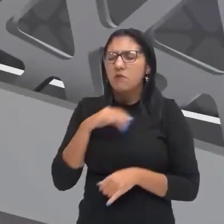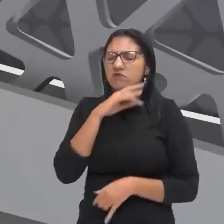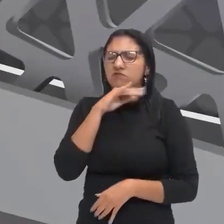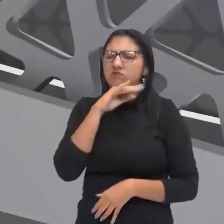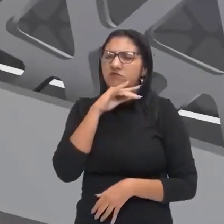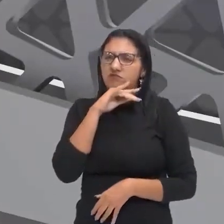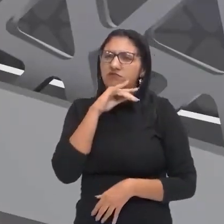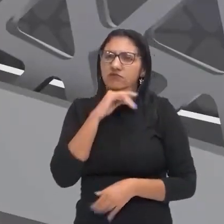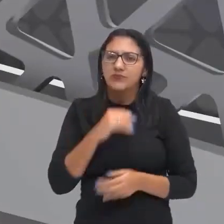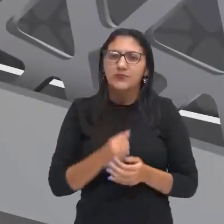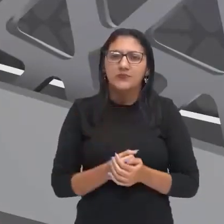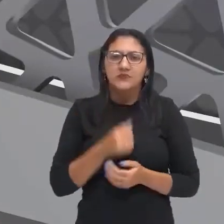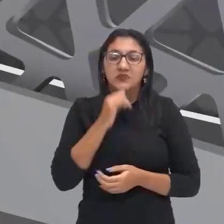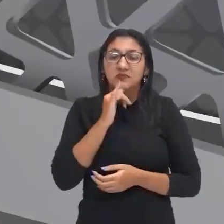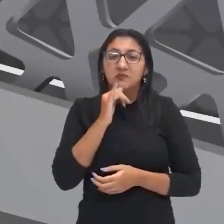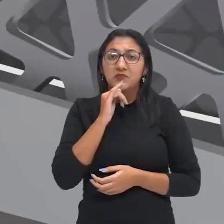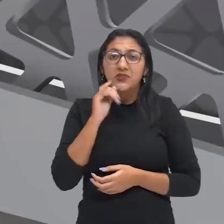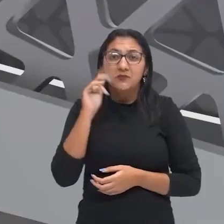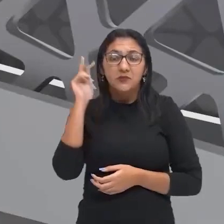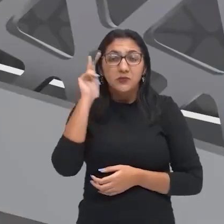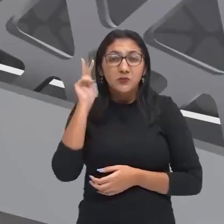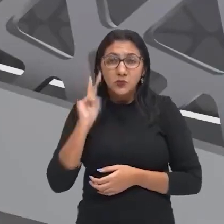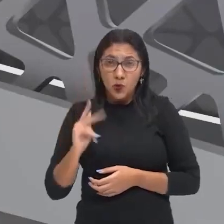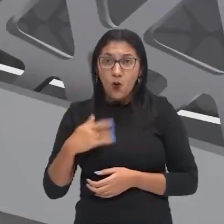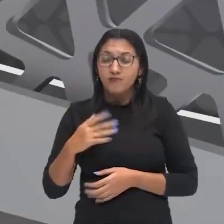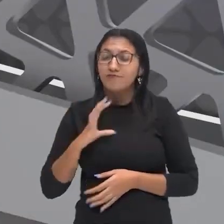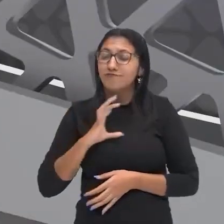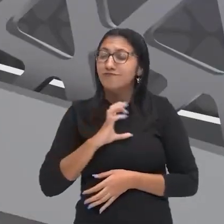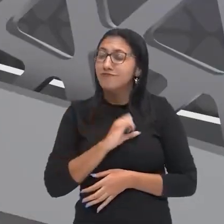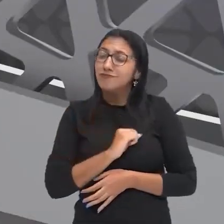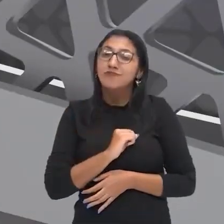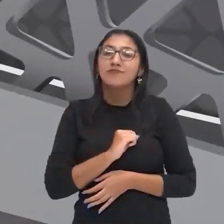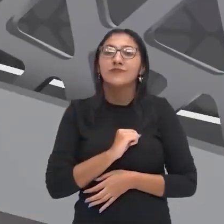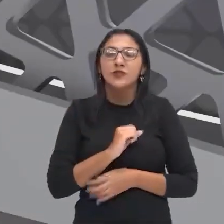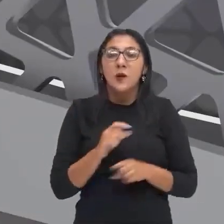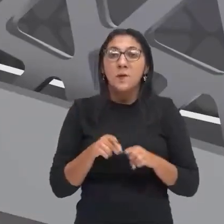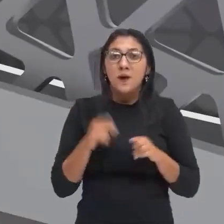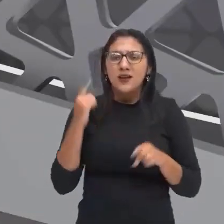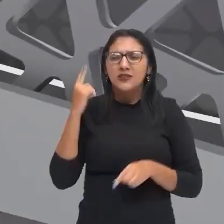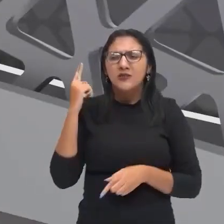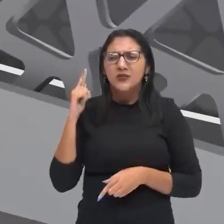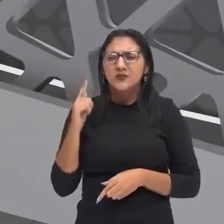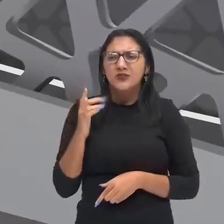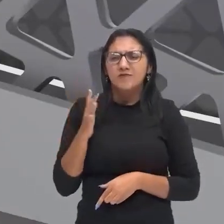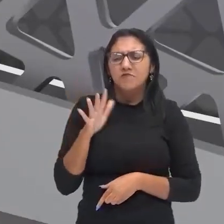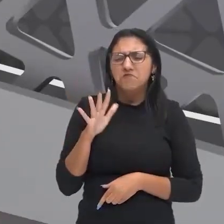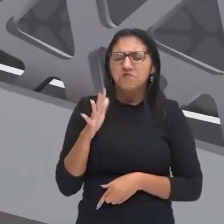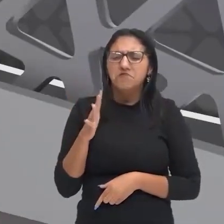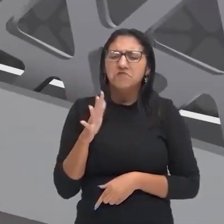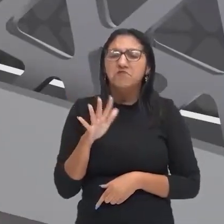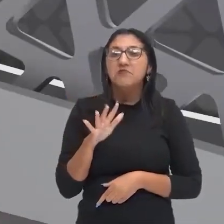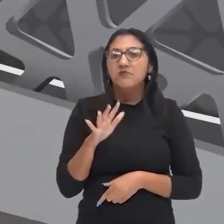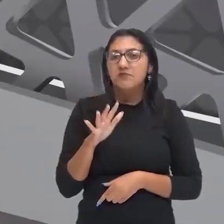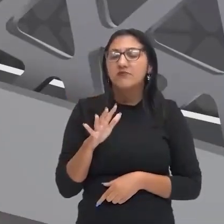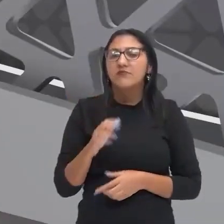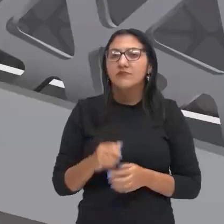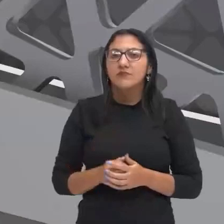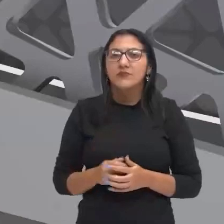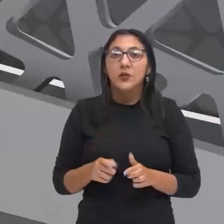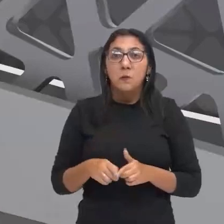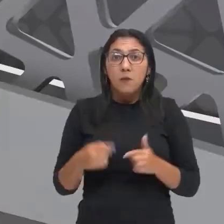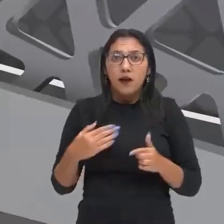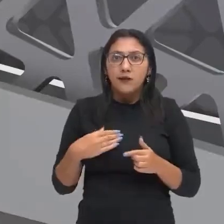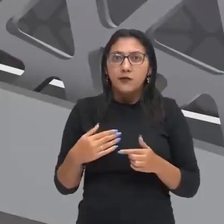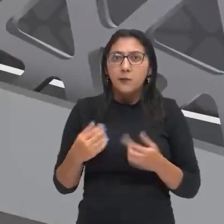de história, eu nunca curti muito geografia. Isso era uma fraqueza. Então, como eu ia prestar vestibular para a área de humanas,